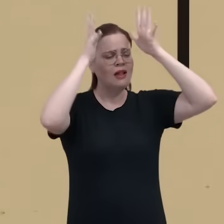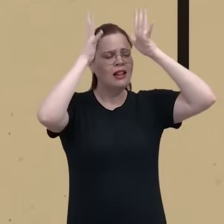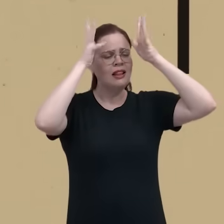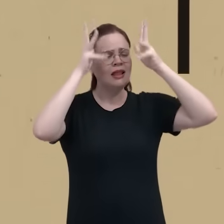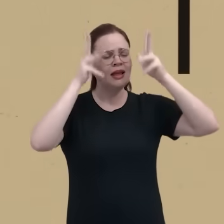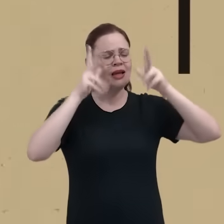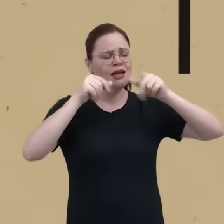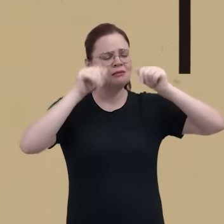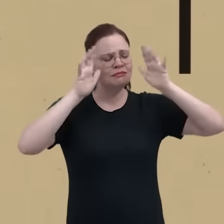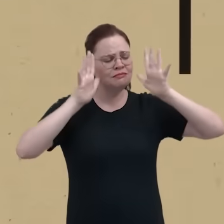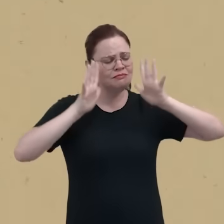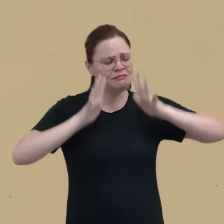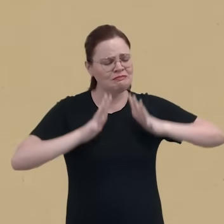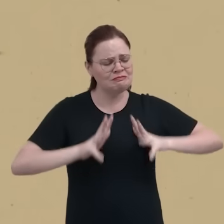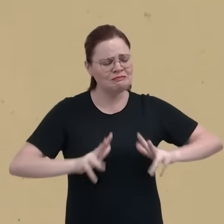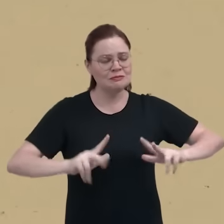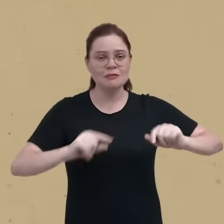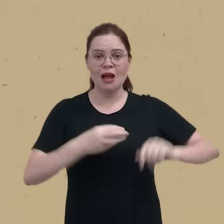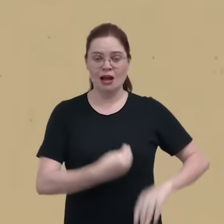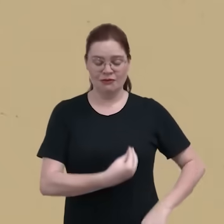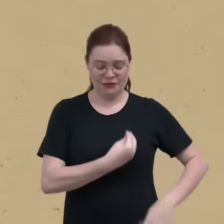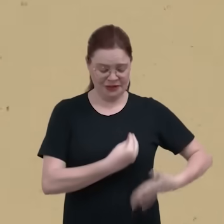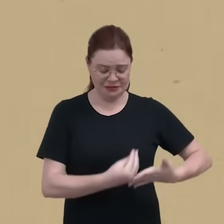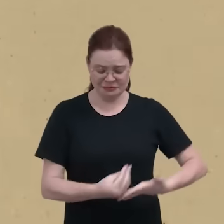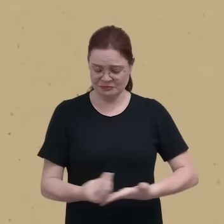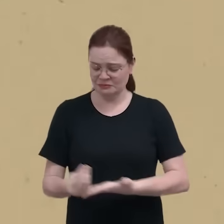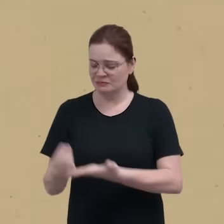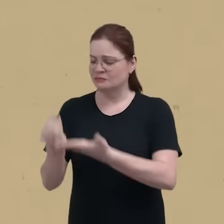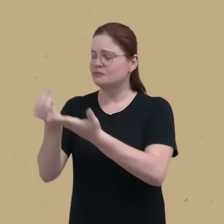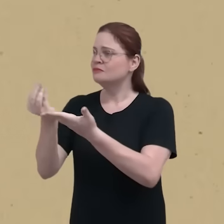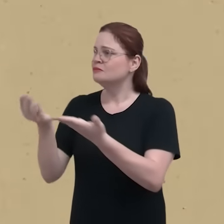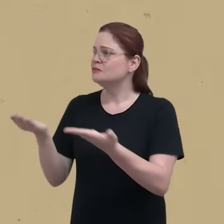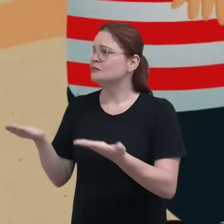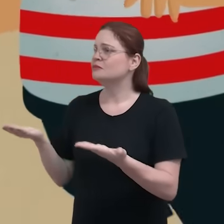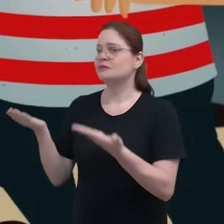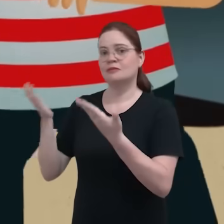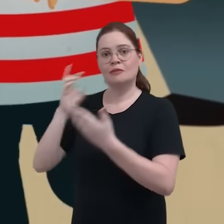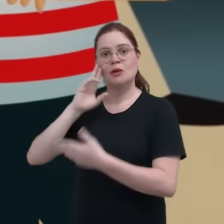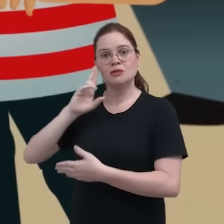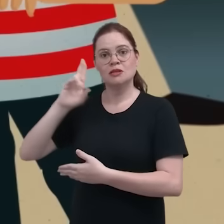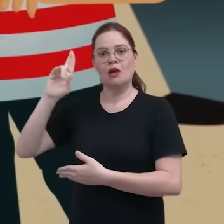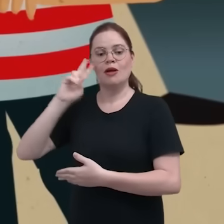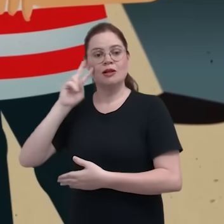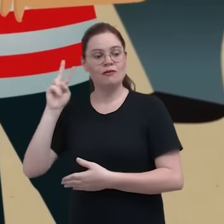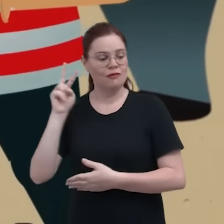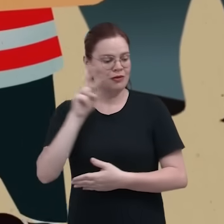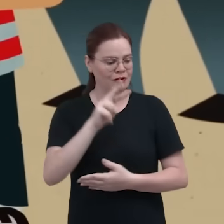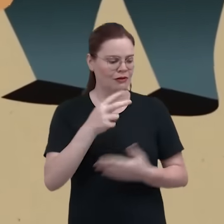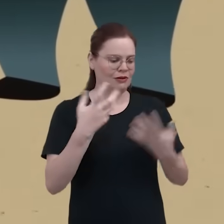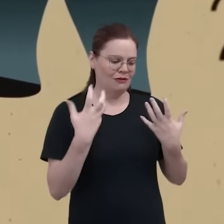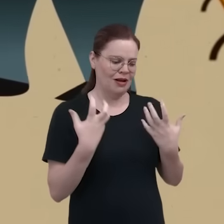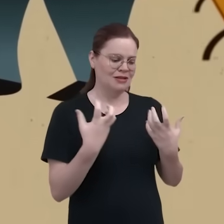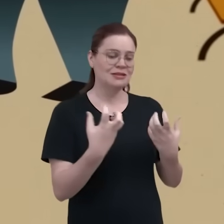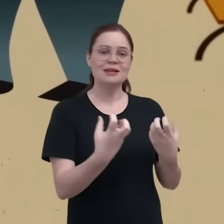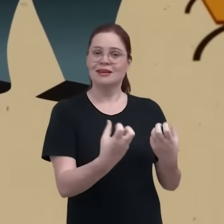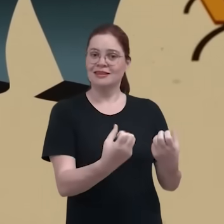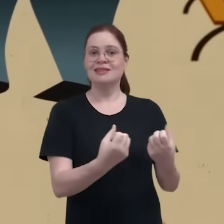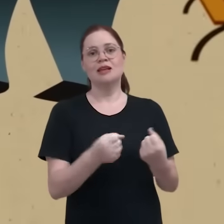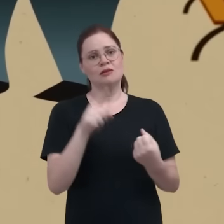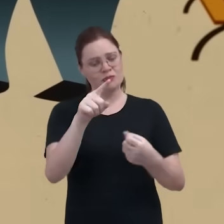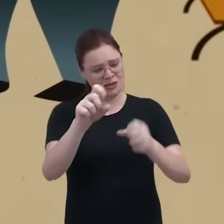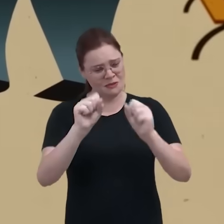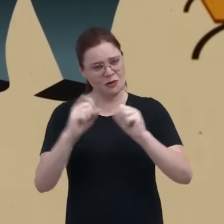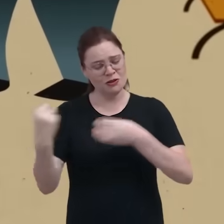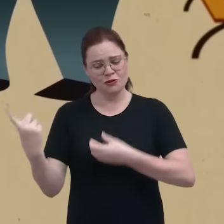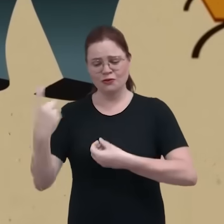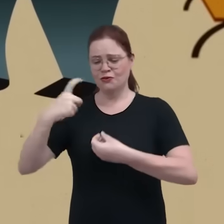pensamentos, e se converta ao Senhor, que dele se compadecerá. Torne